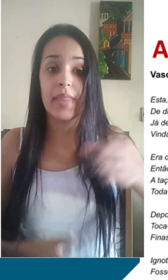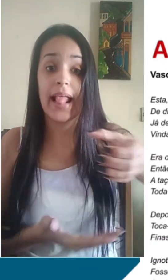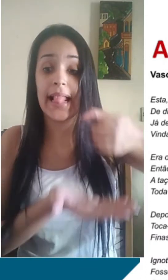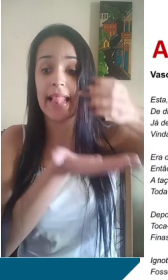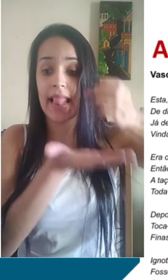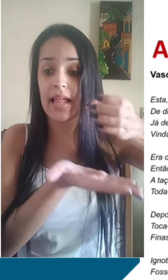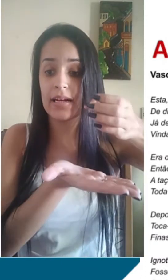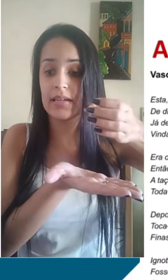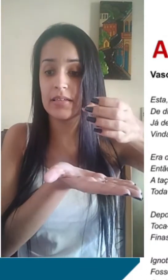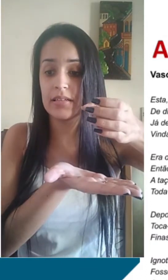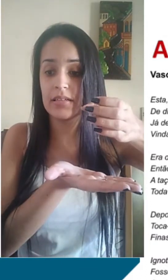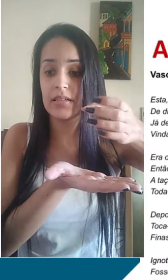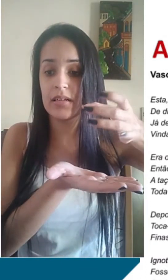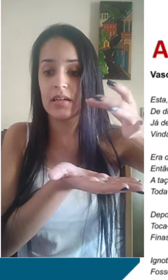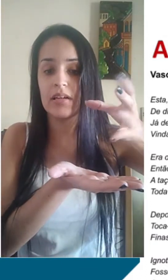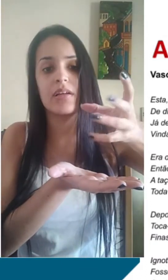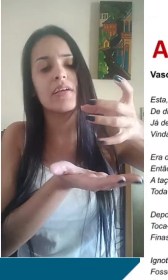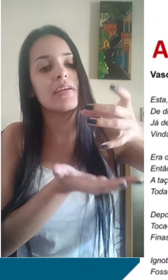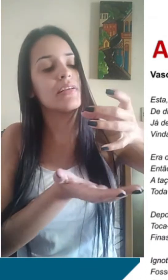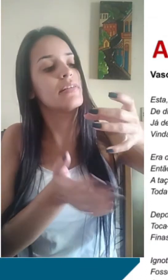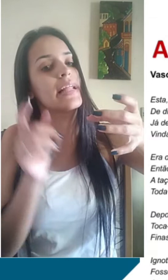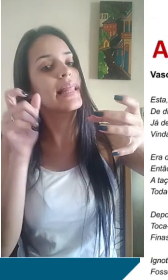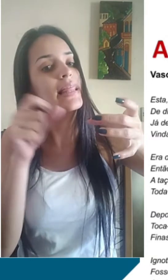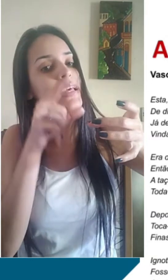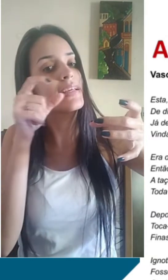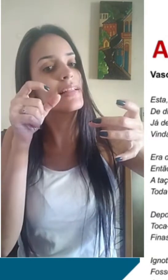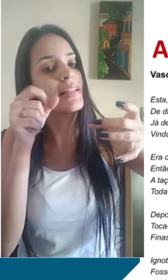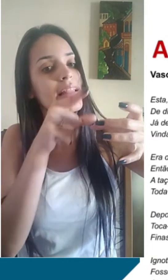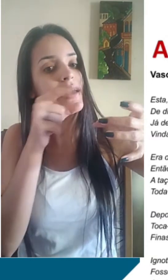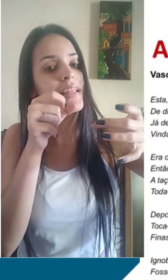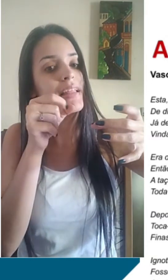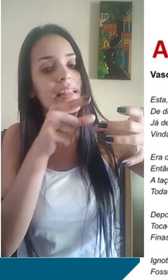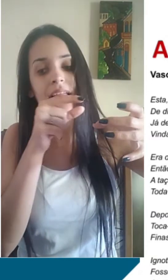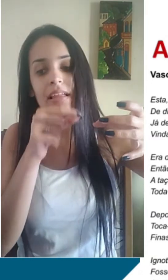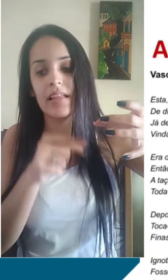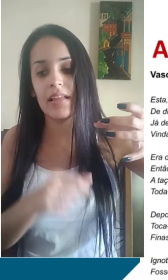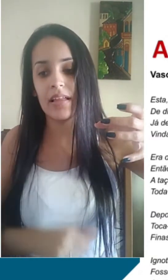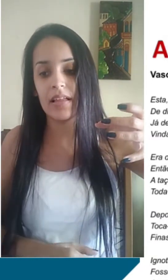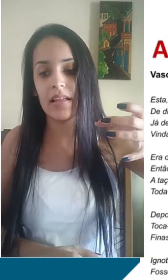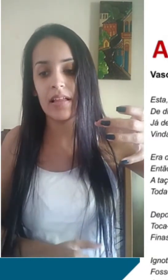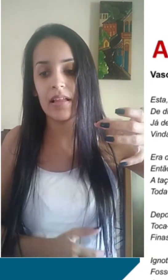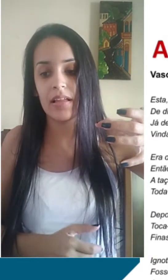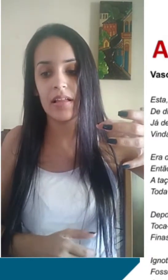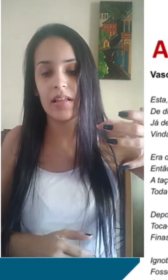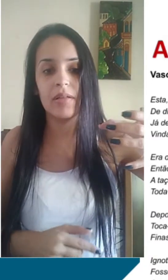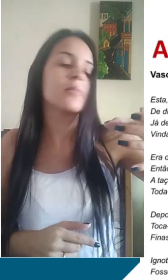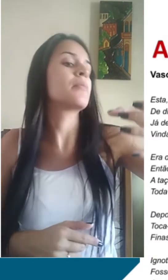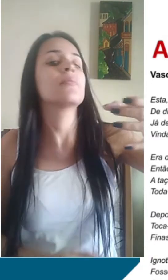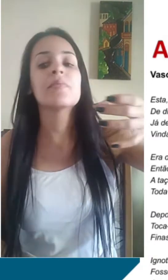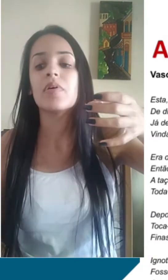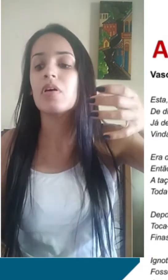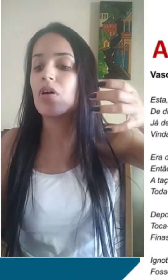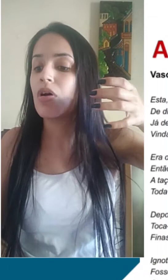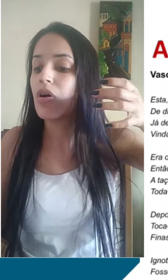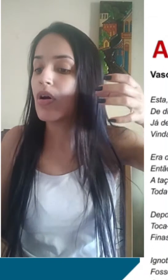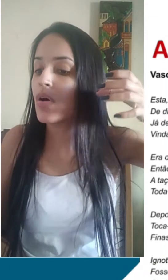dedos seus tinha, toda de roxas pétalas colmada. Depois, mais o lavor